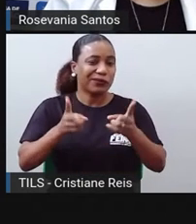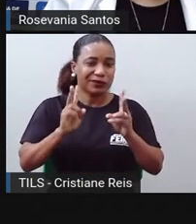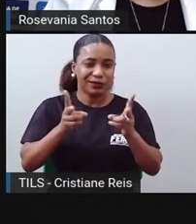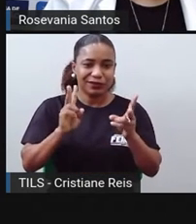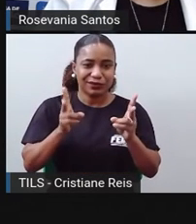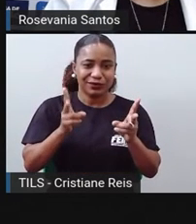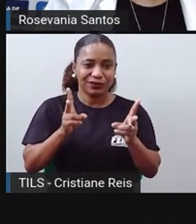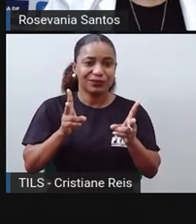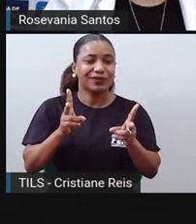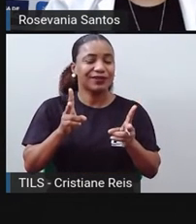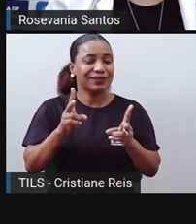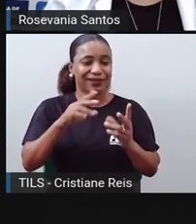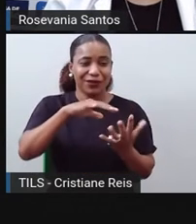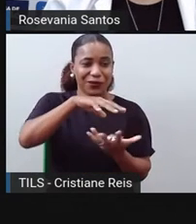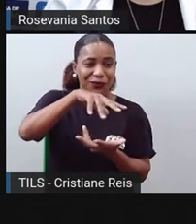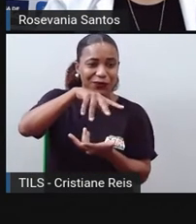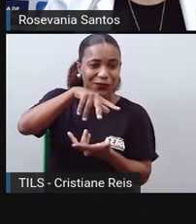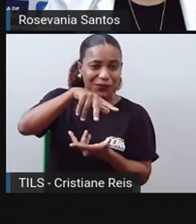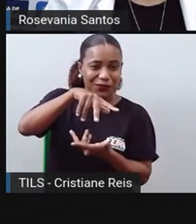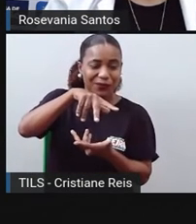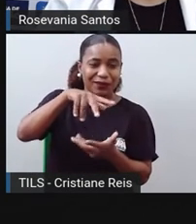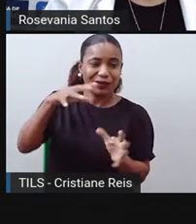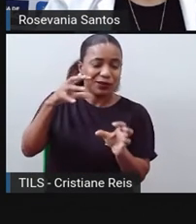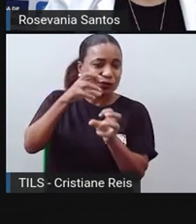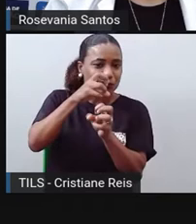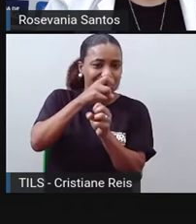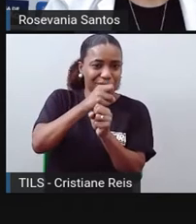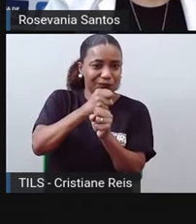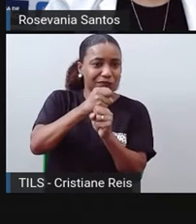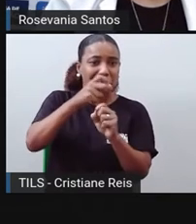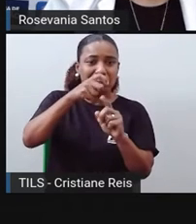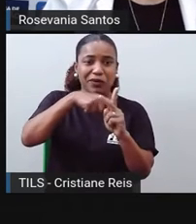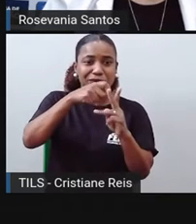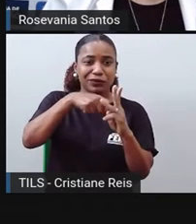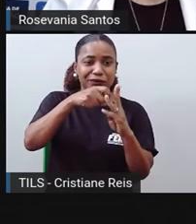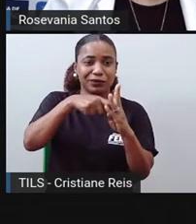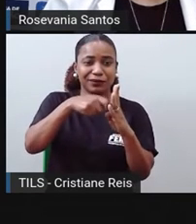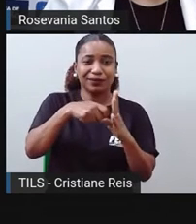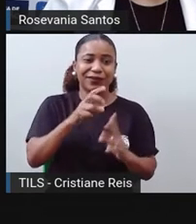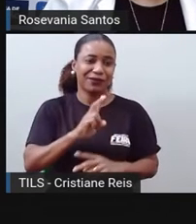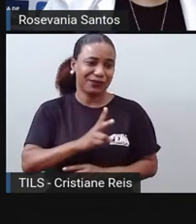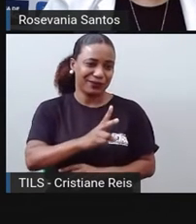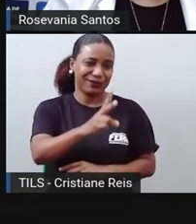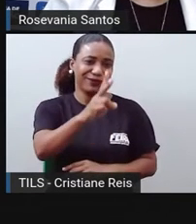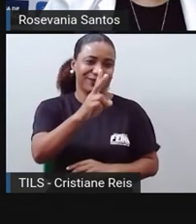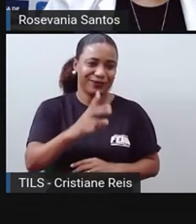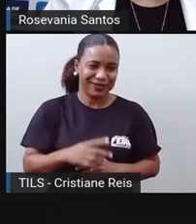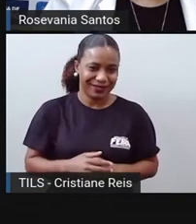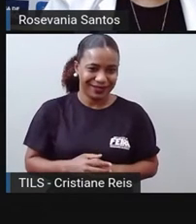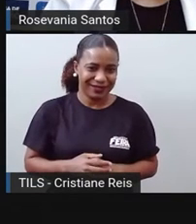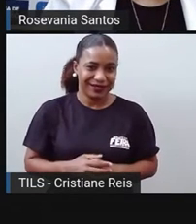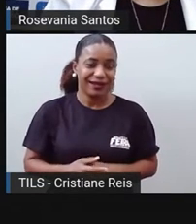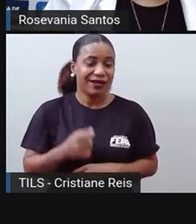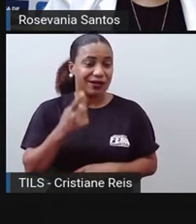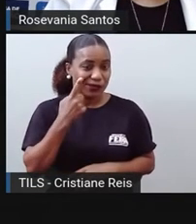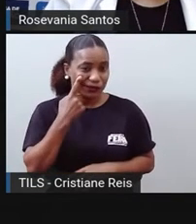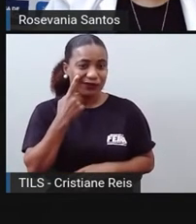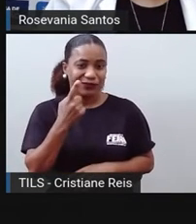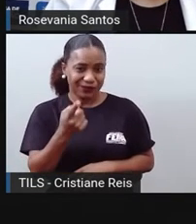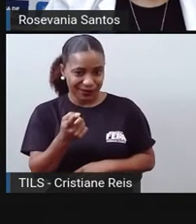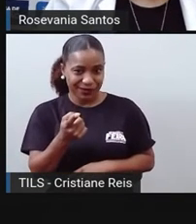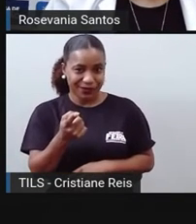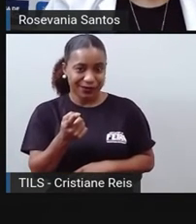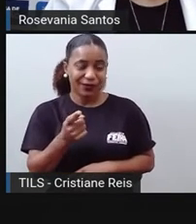meu período, ó, de noite, de 6 meses de noite. Então, essa condição acontece justamente por causa